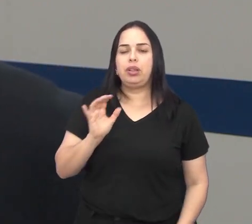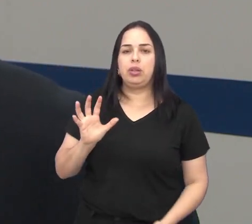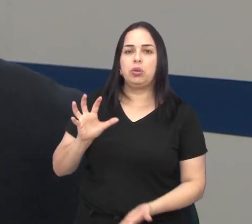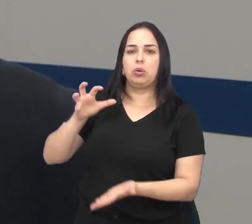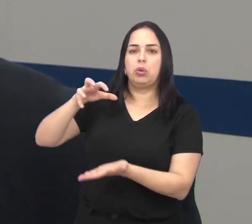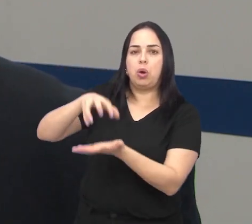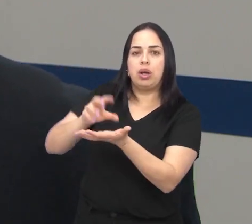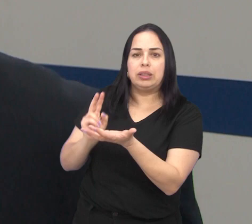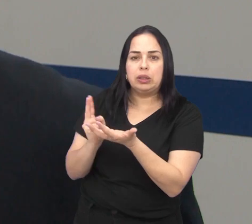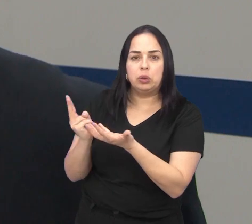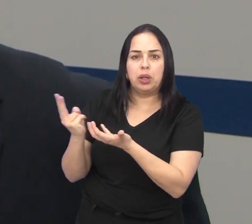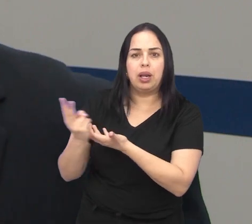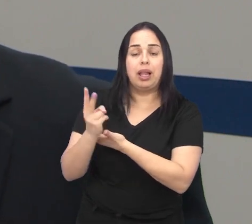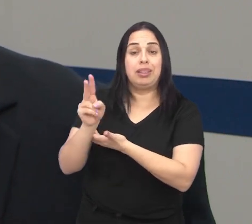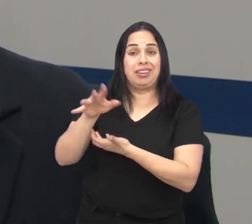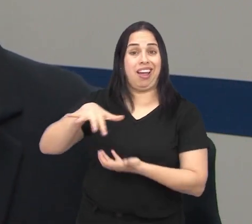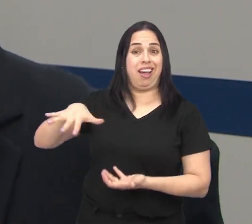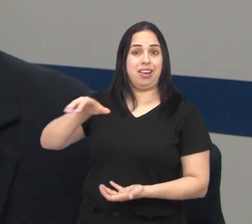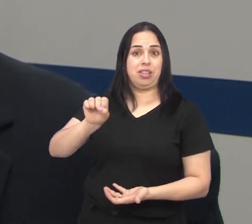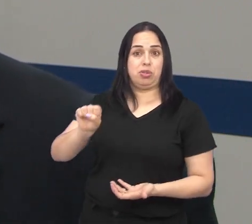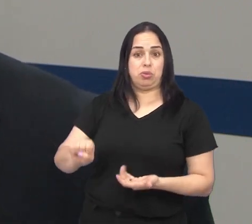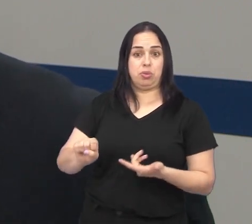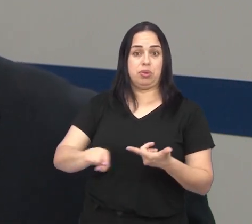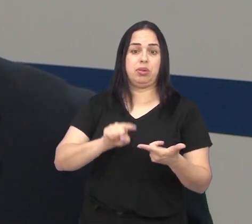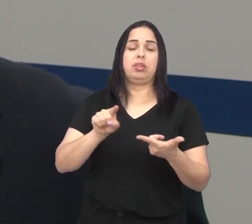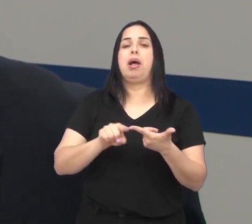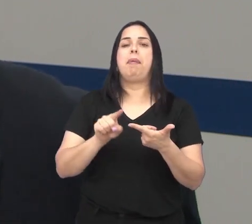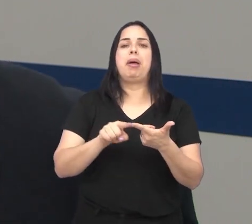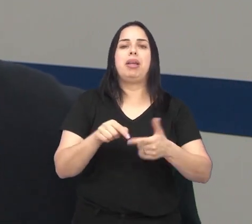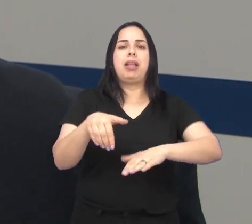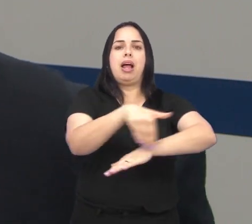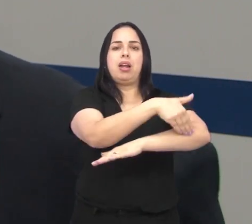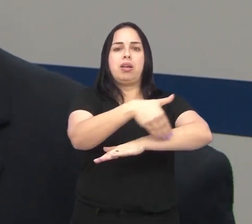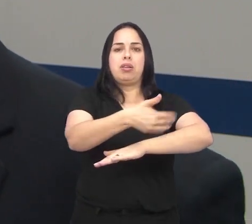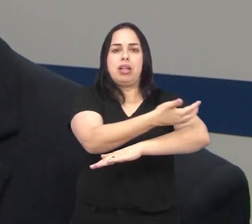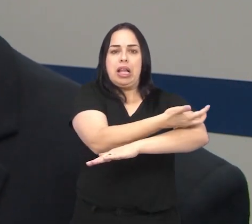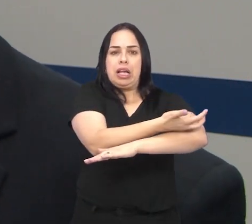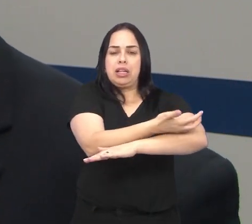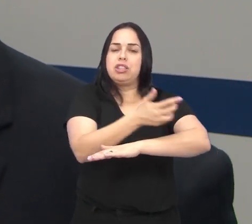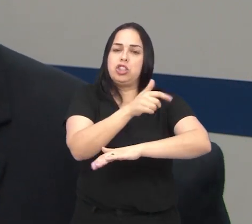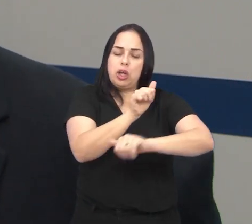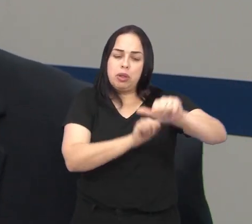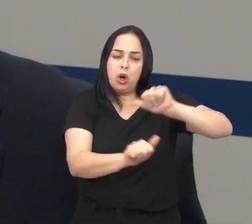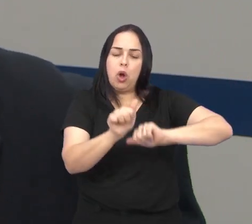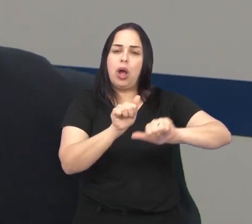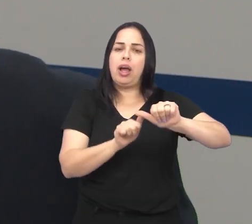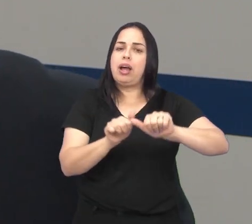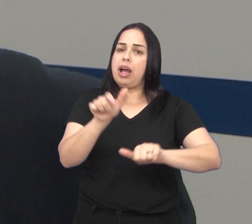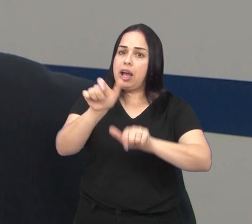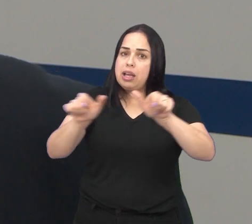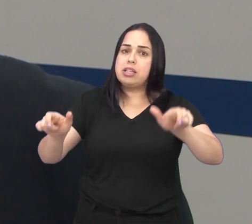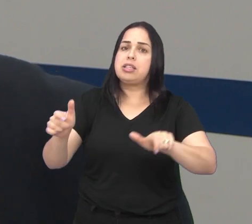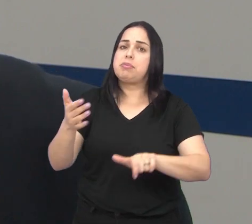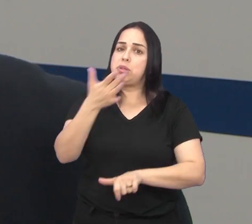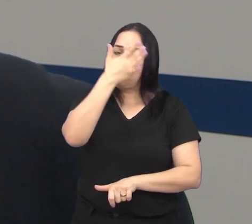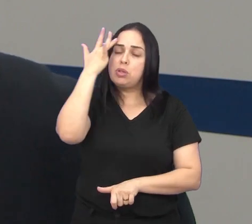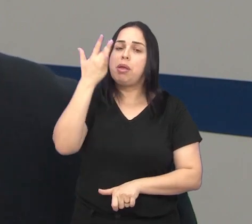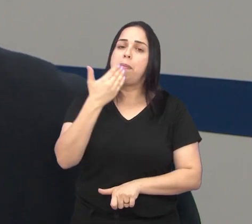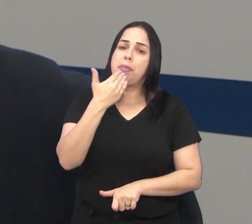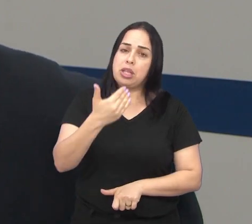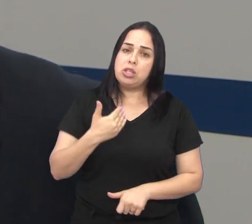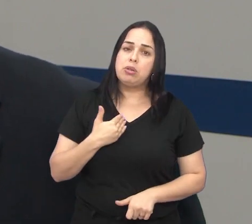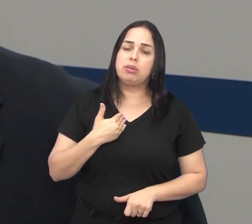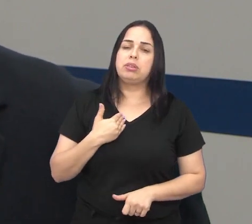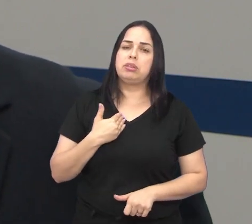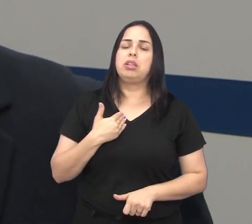a unidade do Conselho Tutelar Sul, como diversas essas obras de recapeamento, são pedidos da população de melhorias viárias,